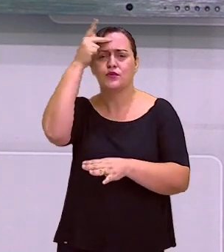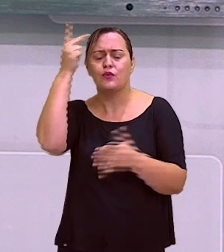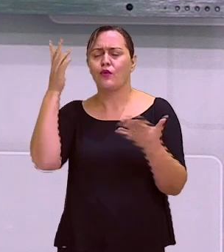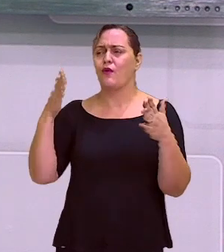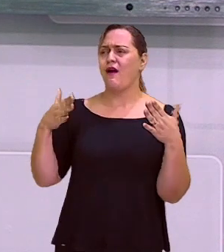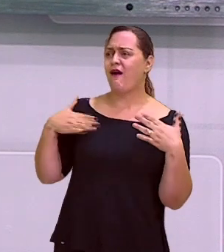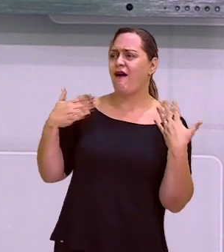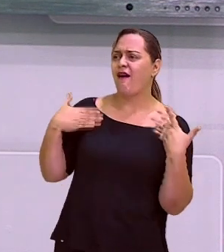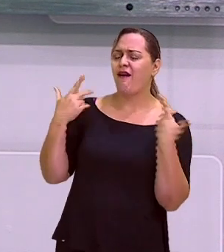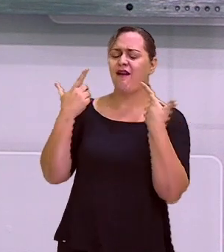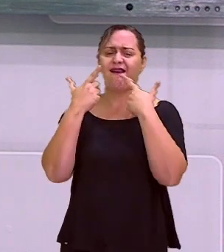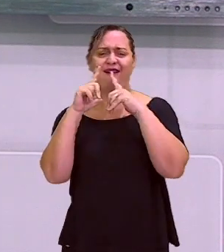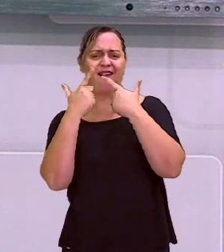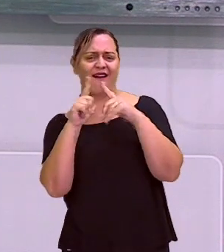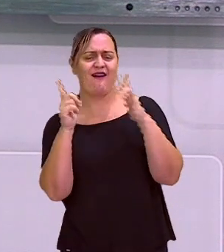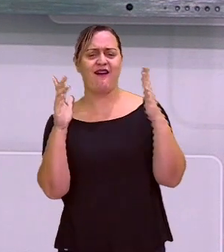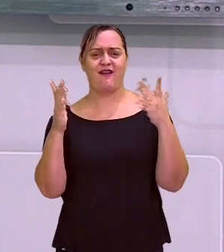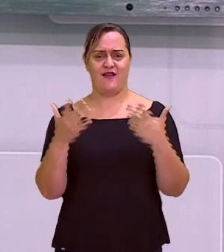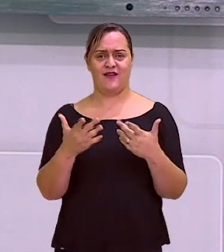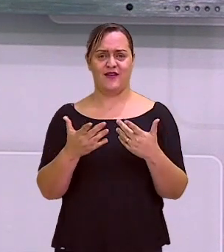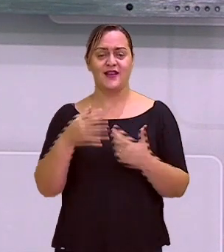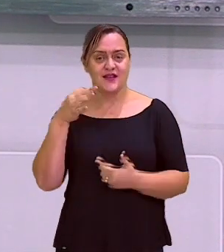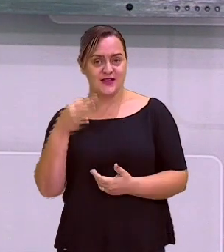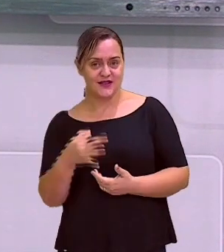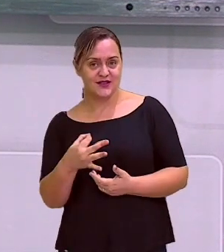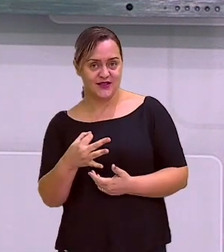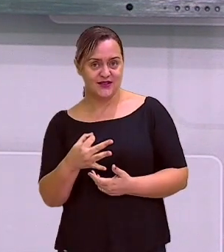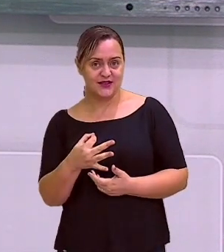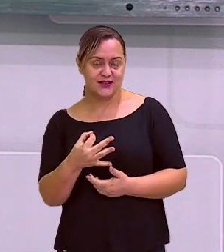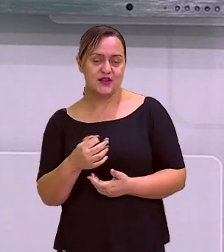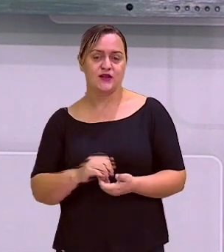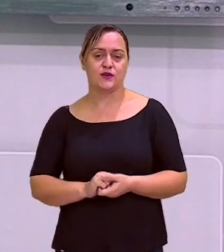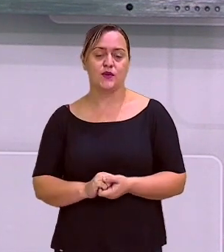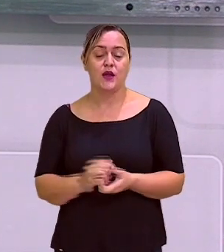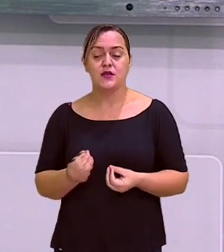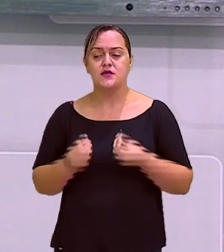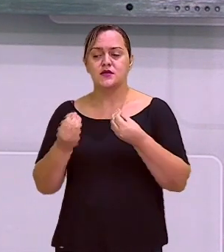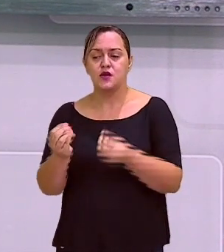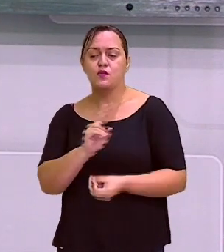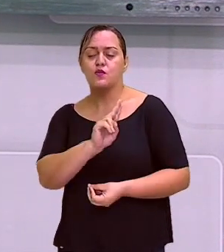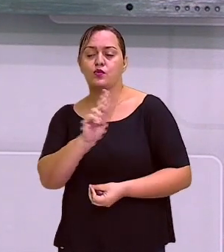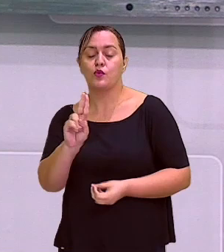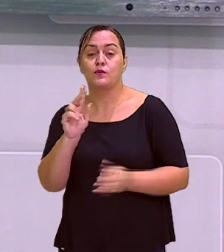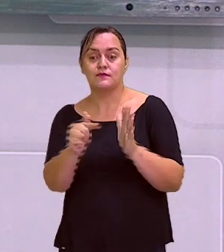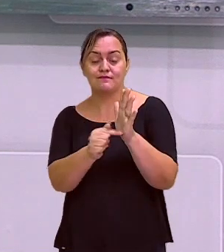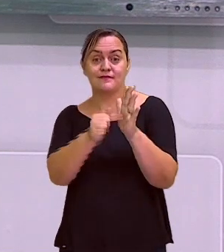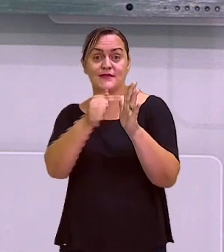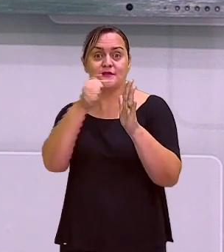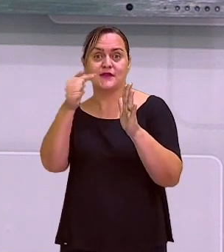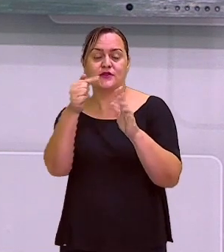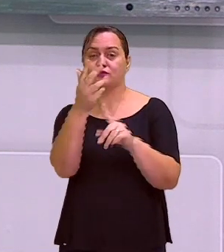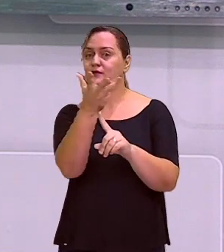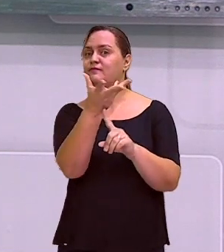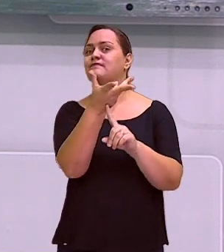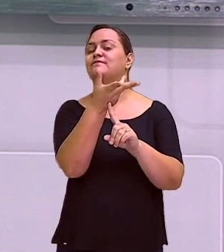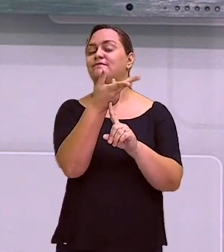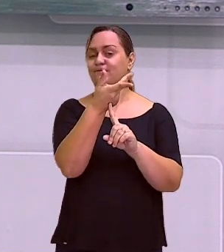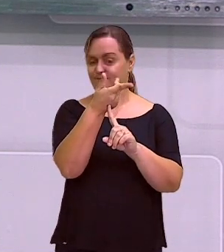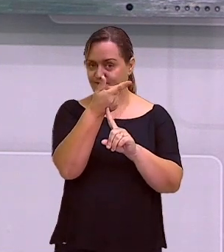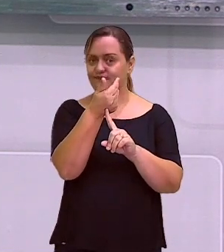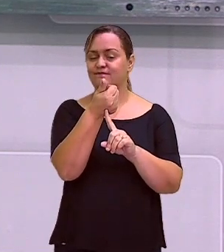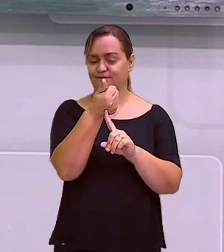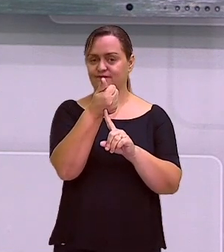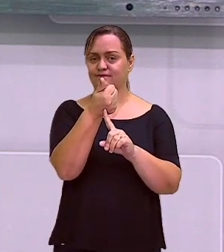na Europa, agora a gente está vendo aqui um país da Europa, na Itália. Então, o cinema correu o mundo. As mudanças, as